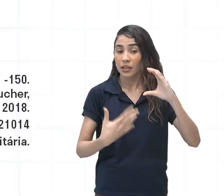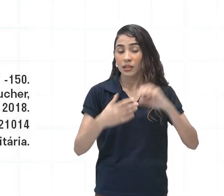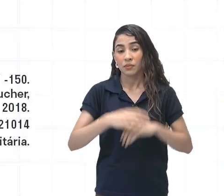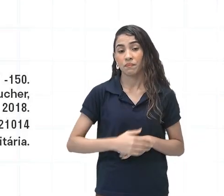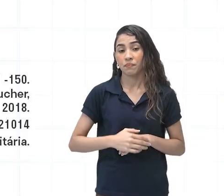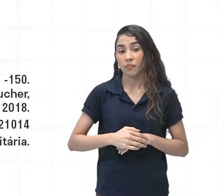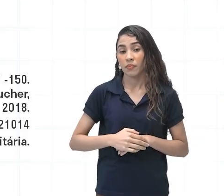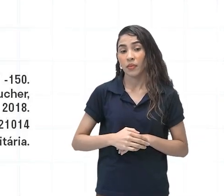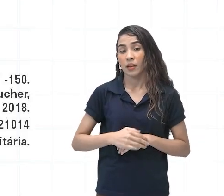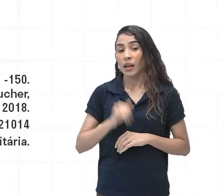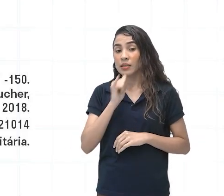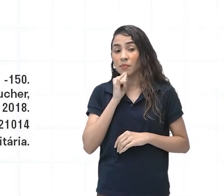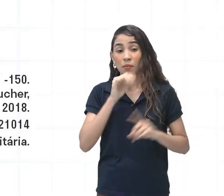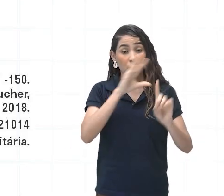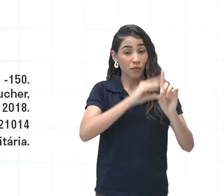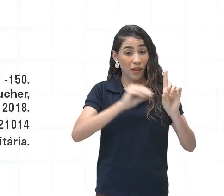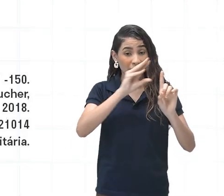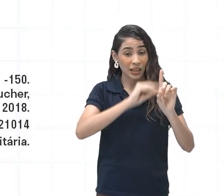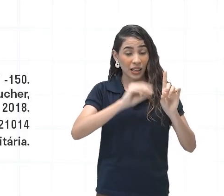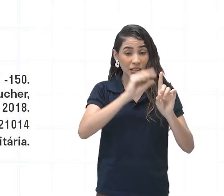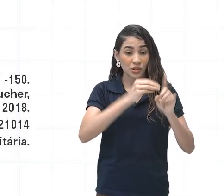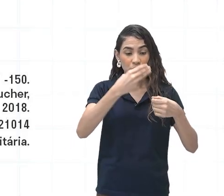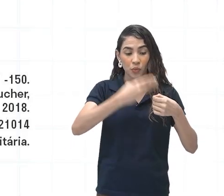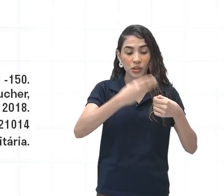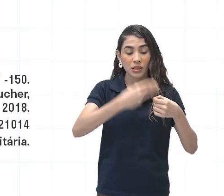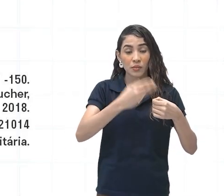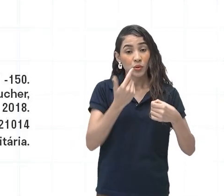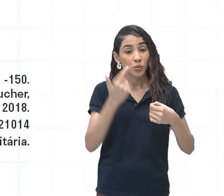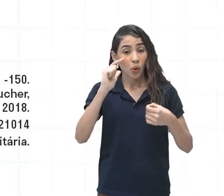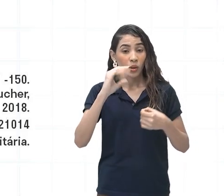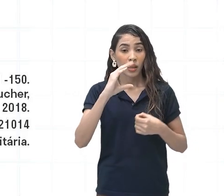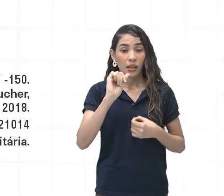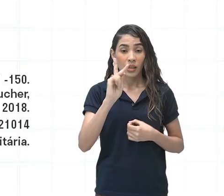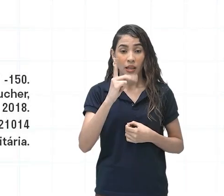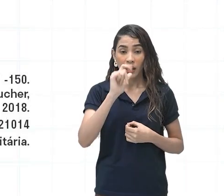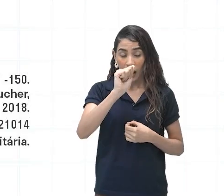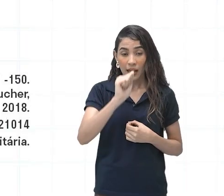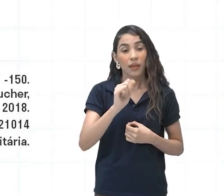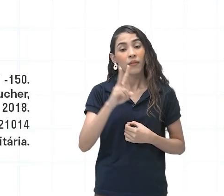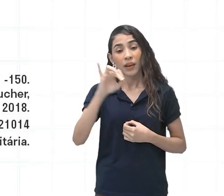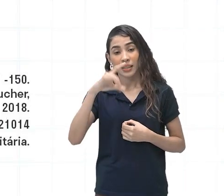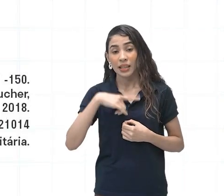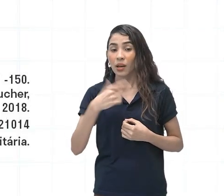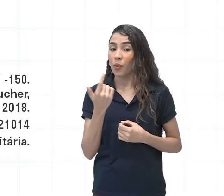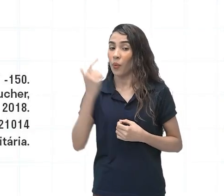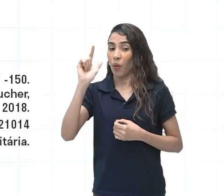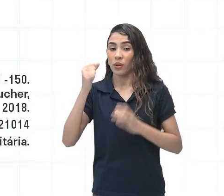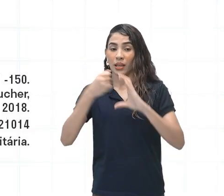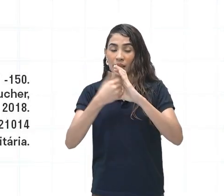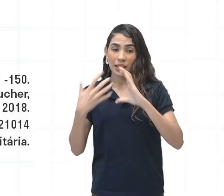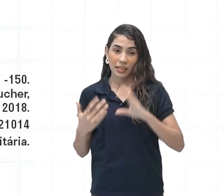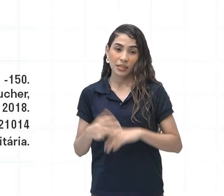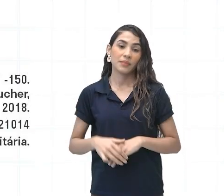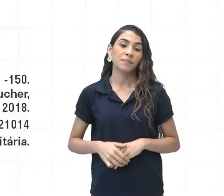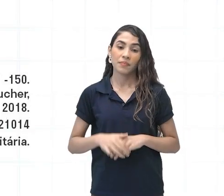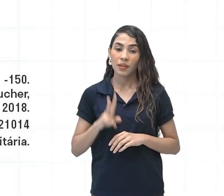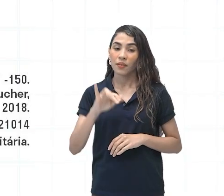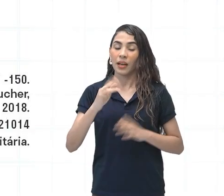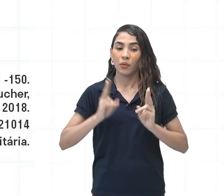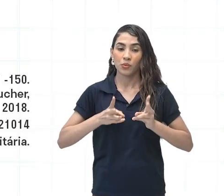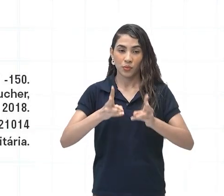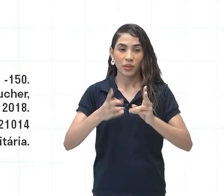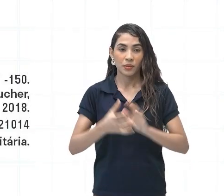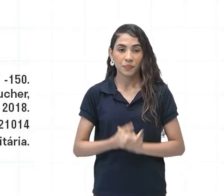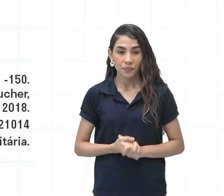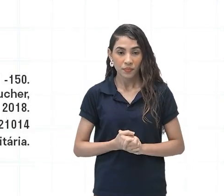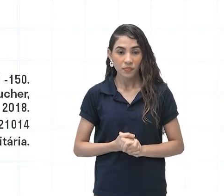os municípios, né, os falantes, na verdade, dos municípios de outra calha de rio, terão outras características e assim